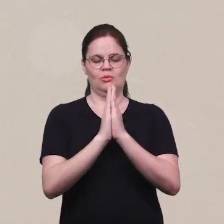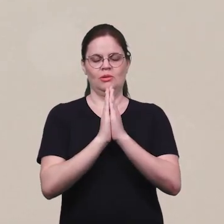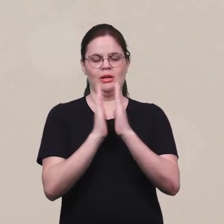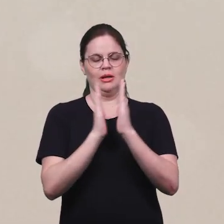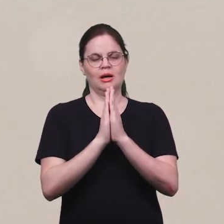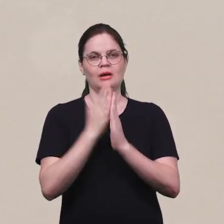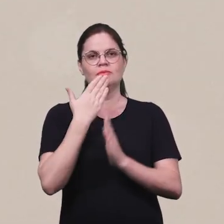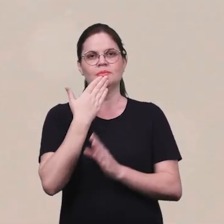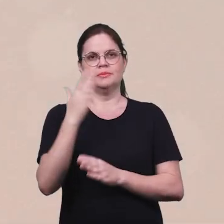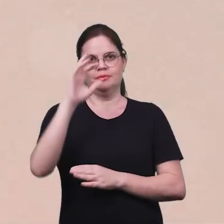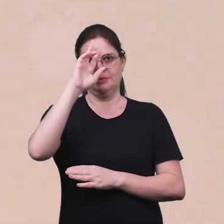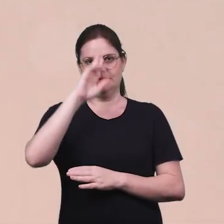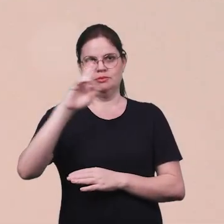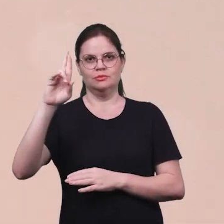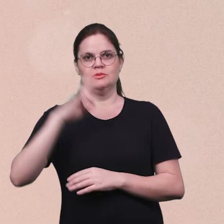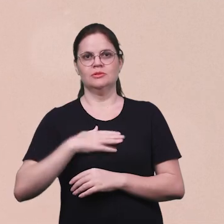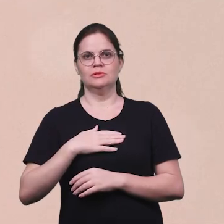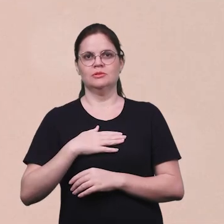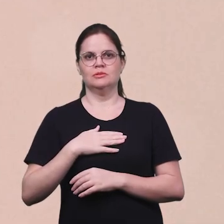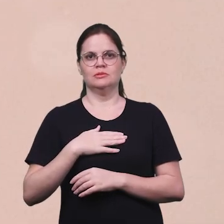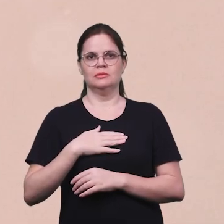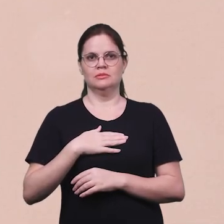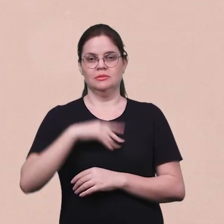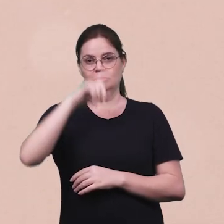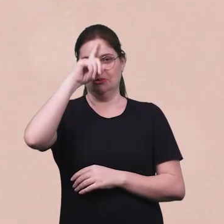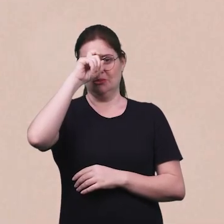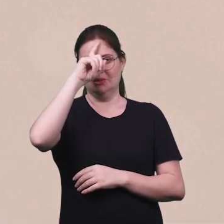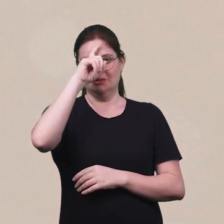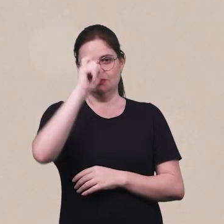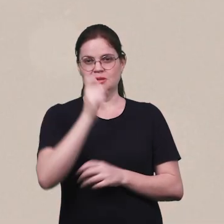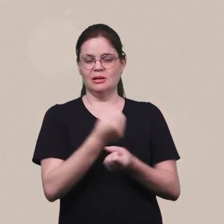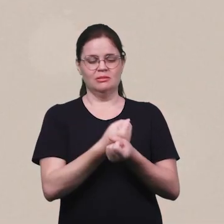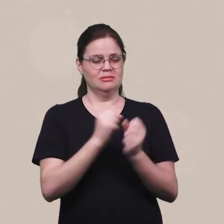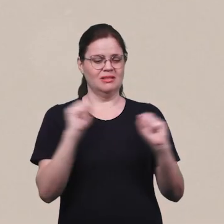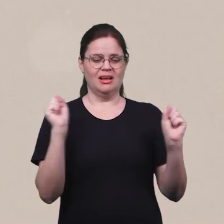ao Senhor, pedindo que o Senhor me tirasse daquela situação.